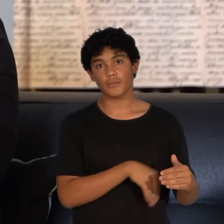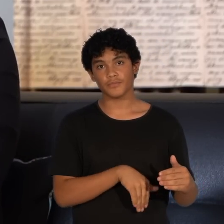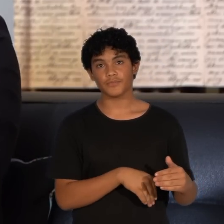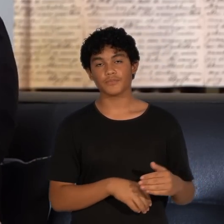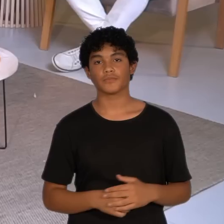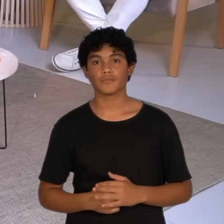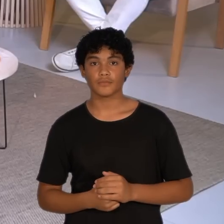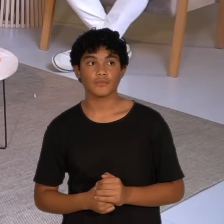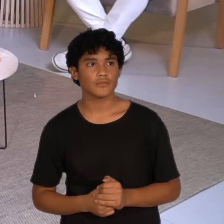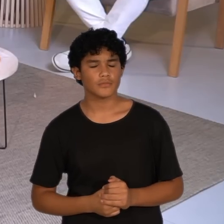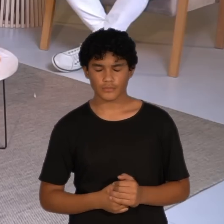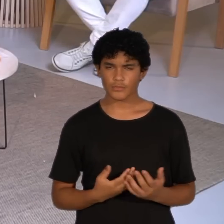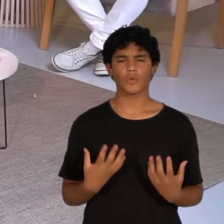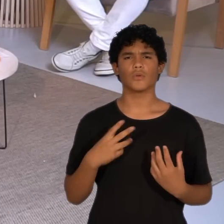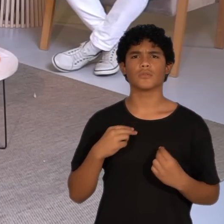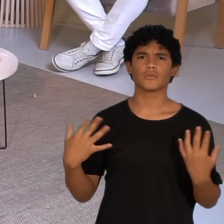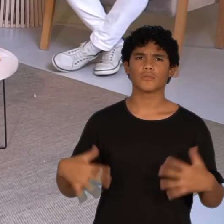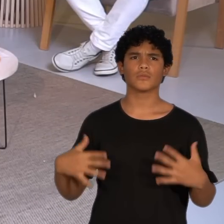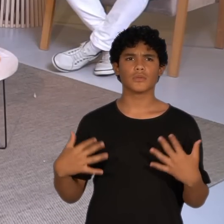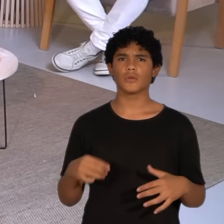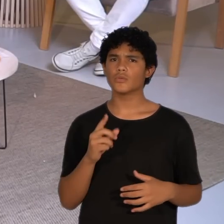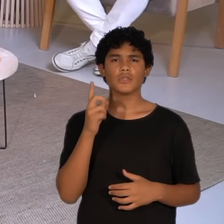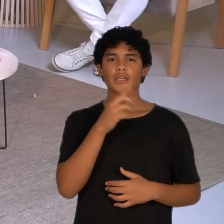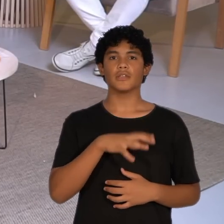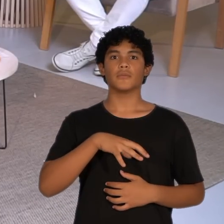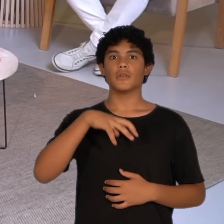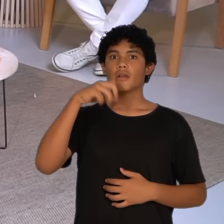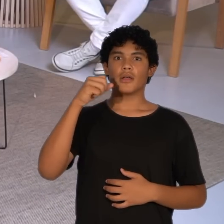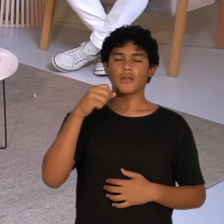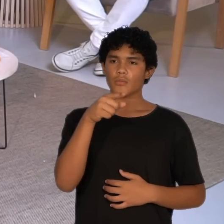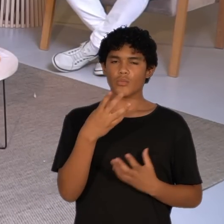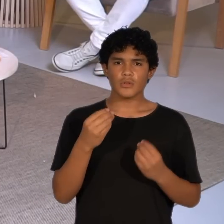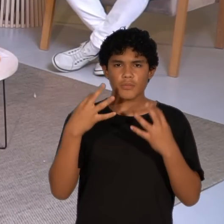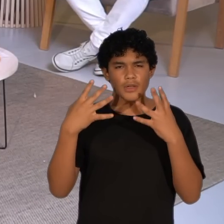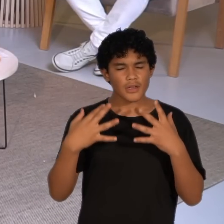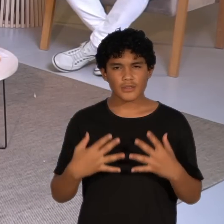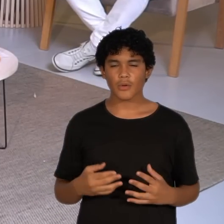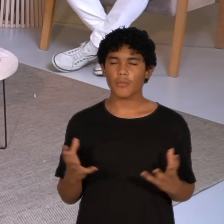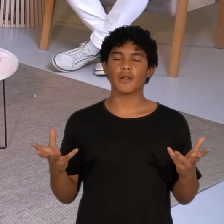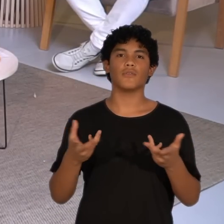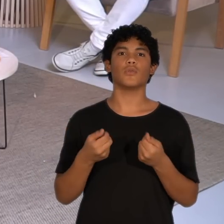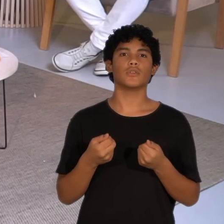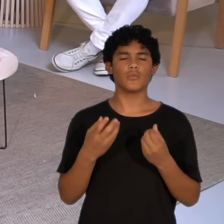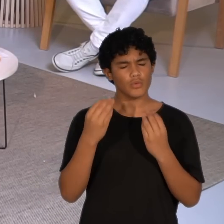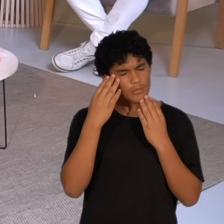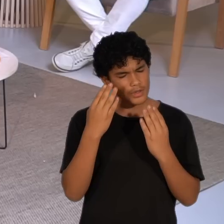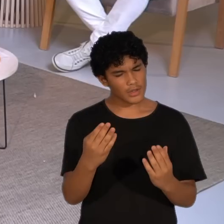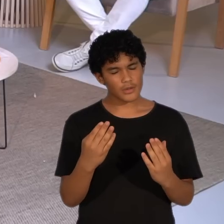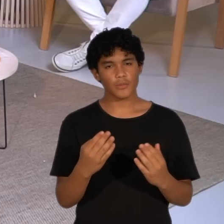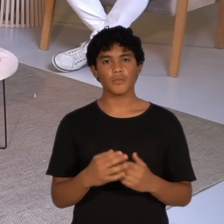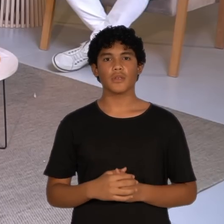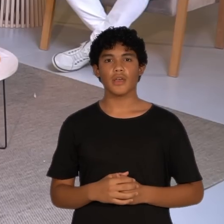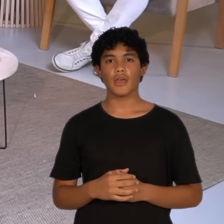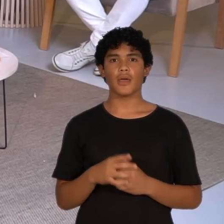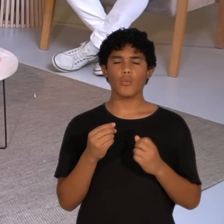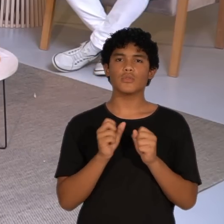Jesus. Legal, eu fiquei aqui sem respirar aqui diante de tanta explicação maravilhosa, viu?